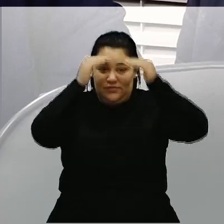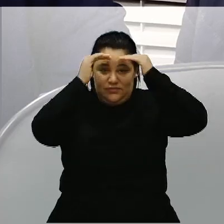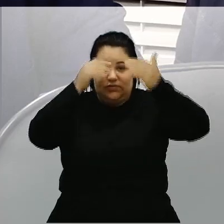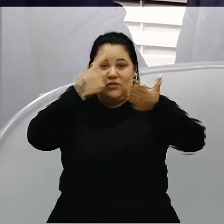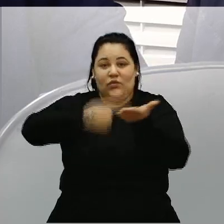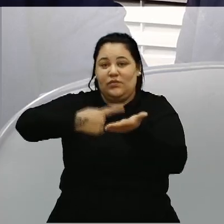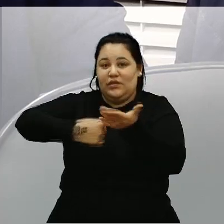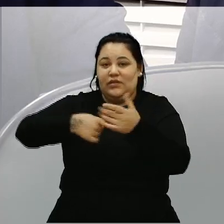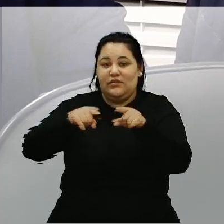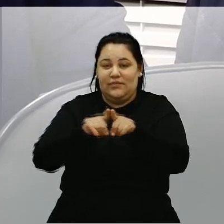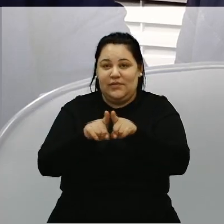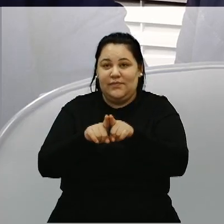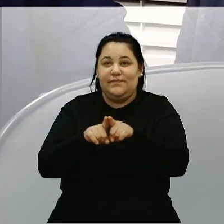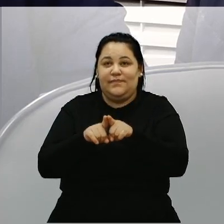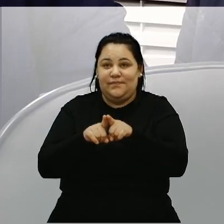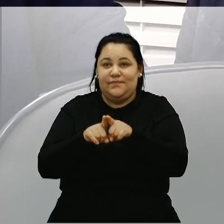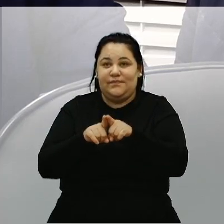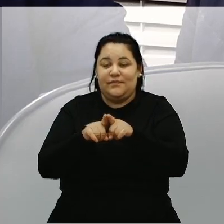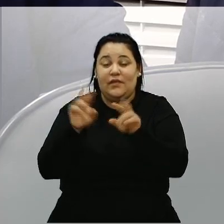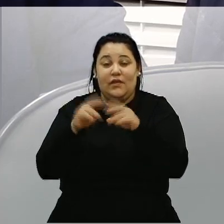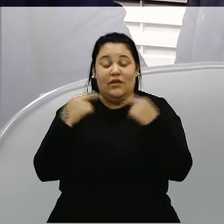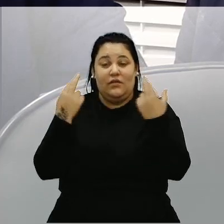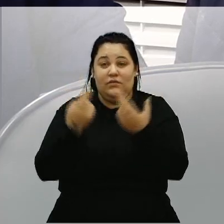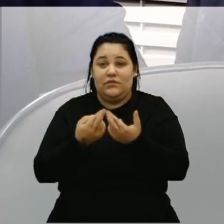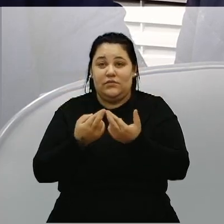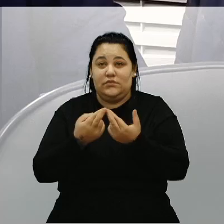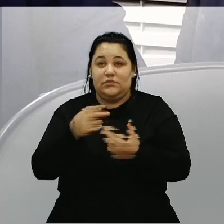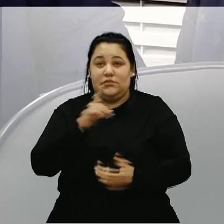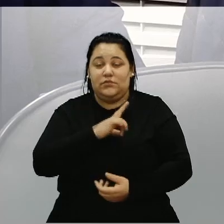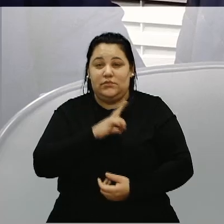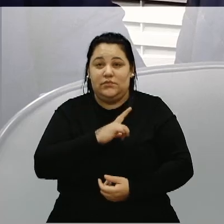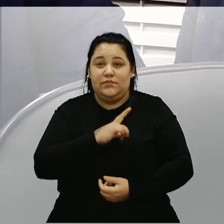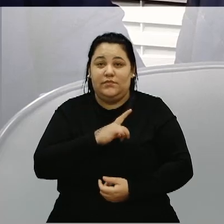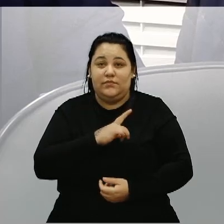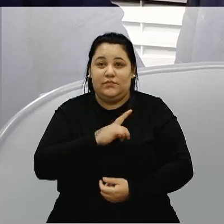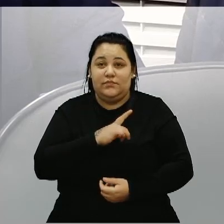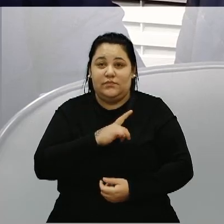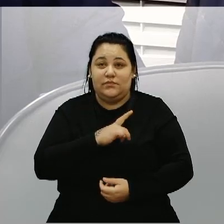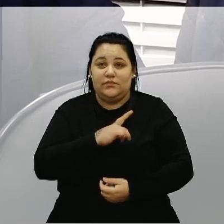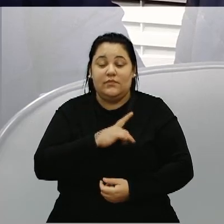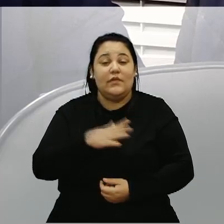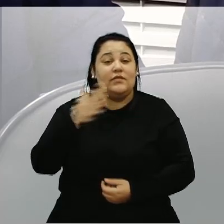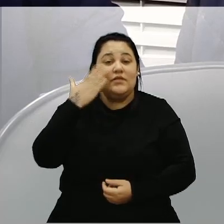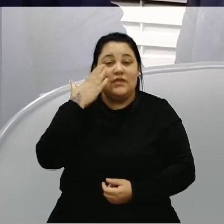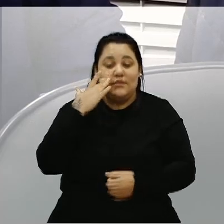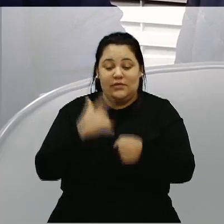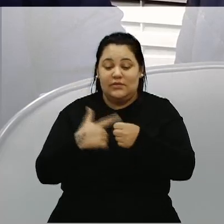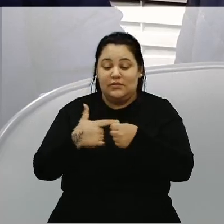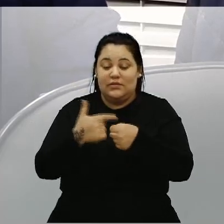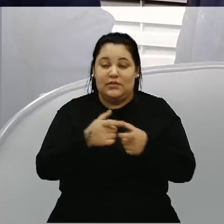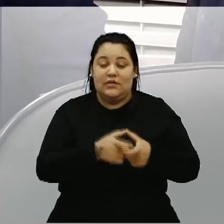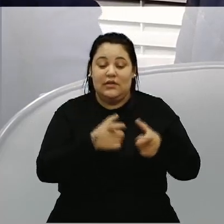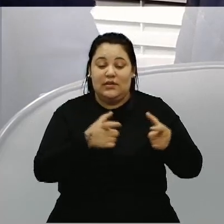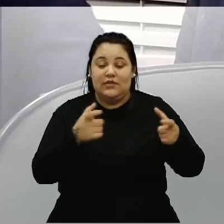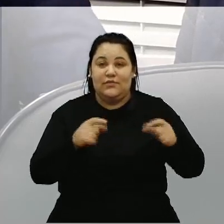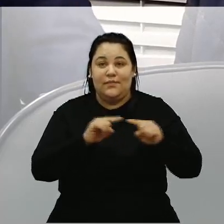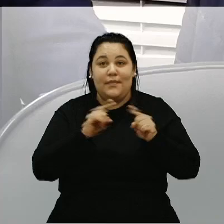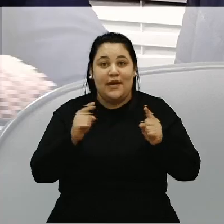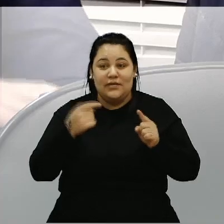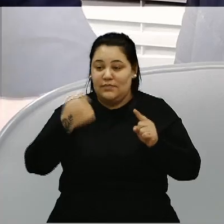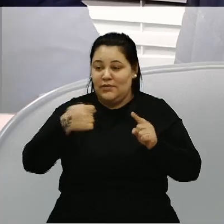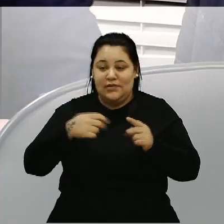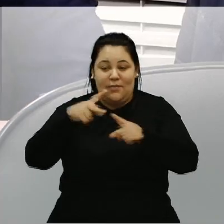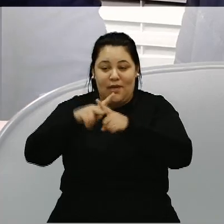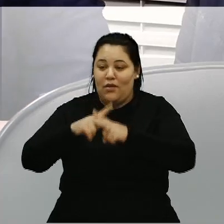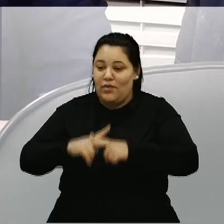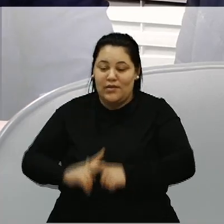combinado lá naquela reunião que nós tivemos. Né? A gente sabe que a cidade é grande, mas o paliativo tem que ser feito. Se